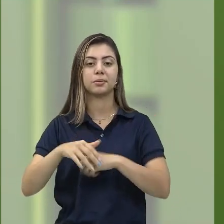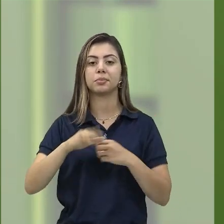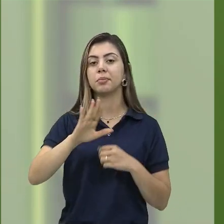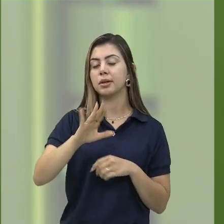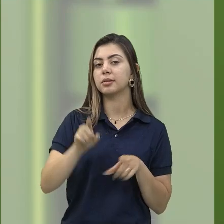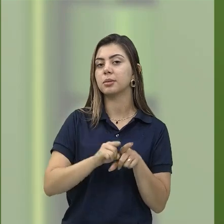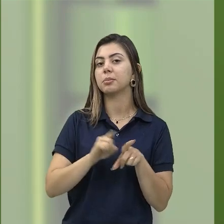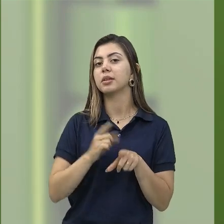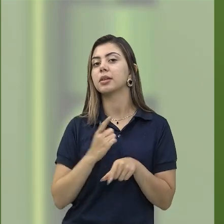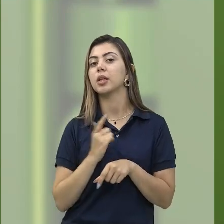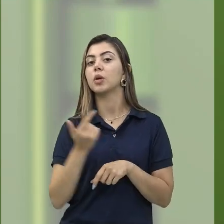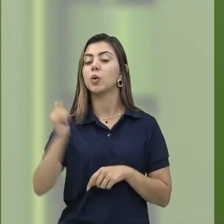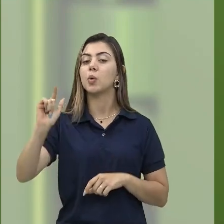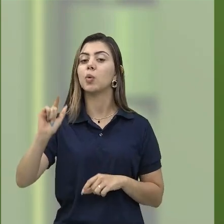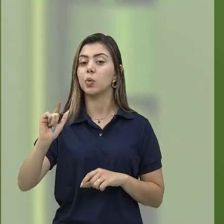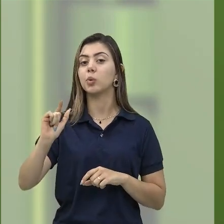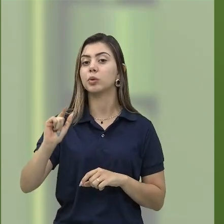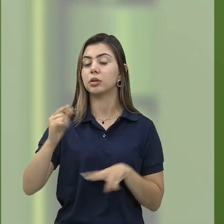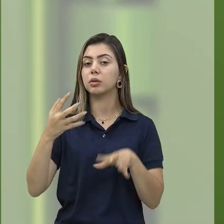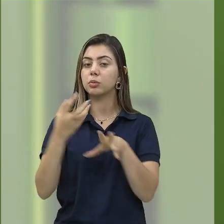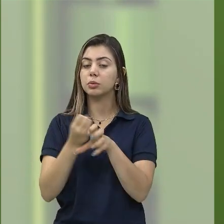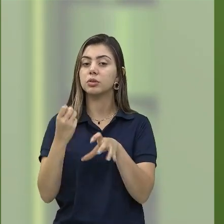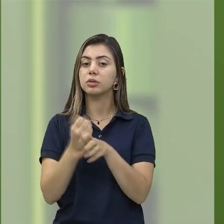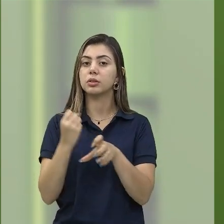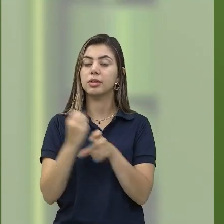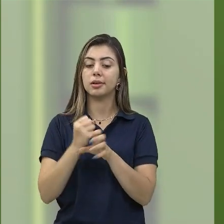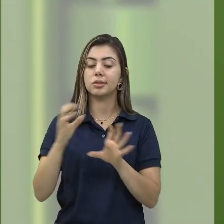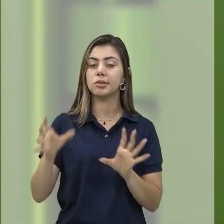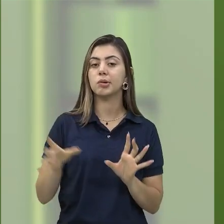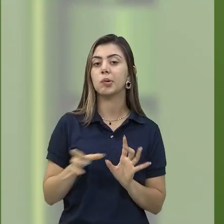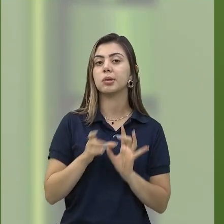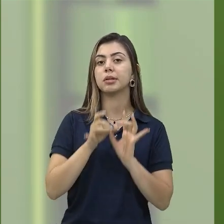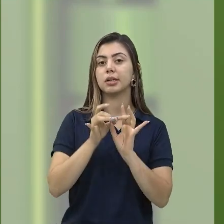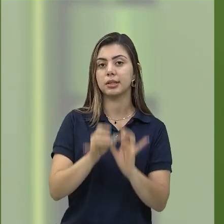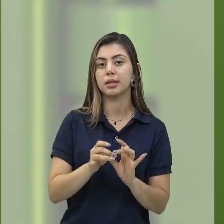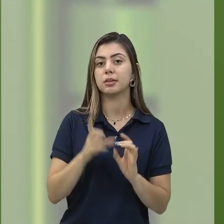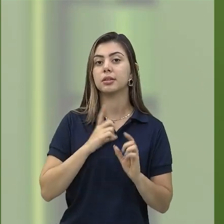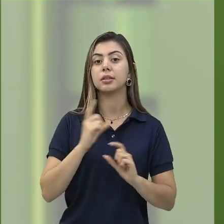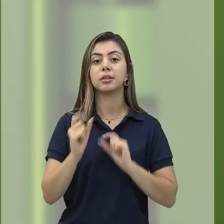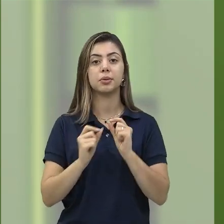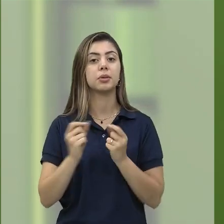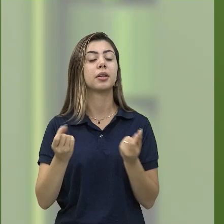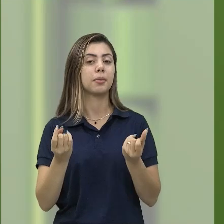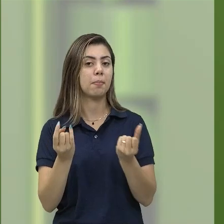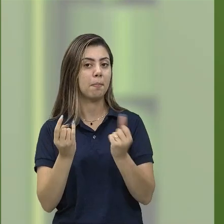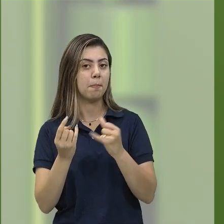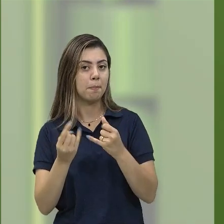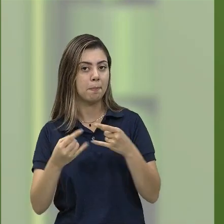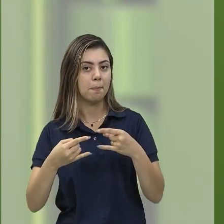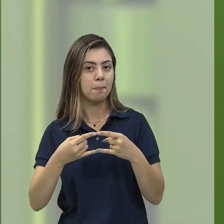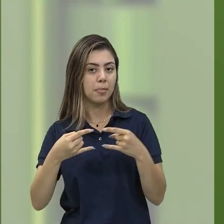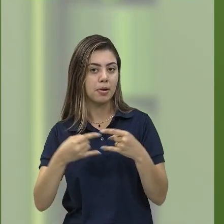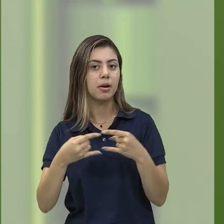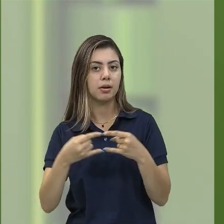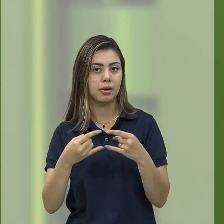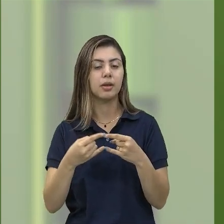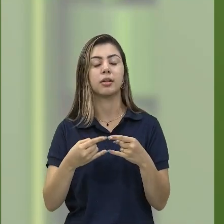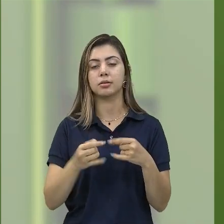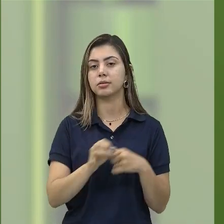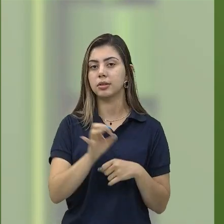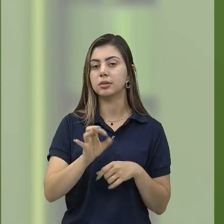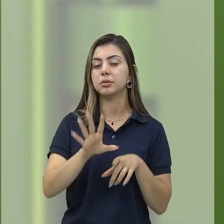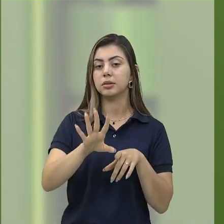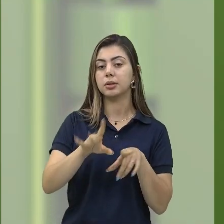outra grandeza associada aos circuitos associados em paralelo e associada aos